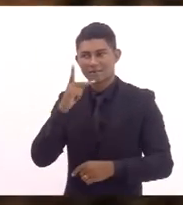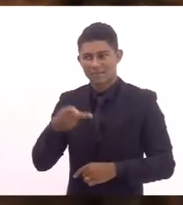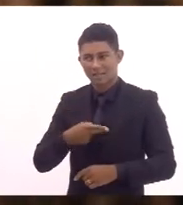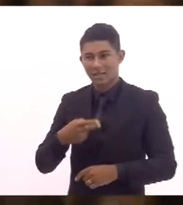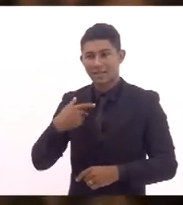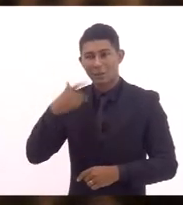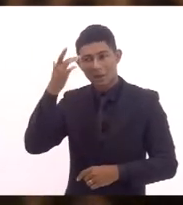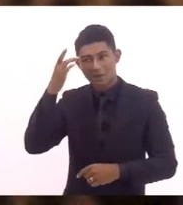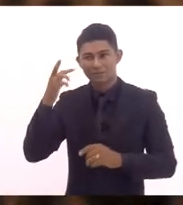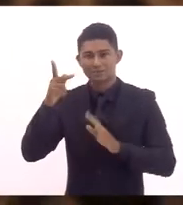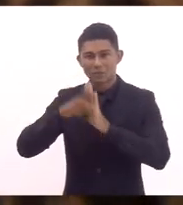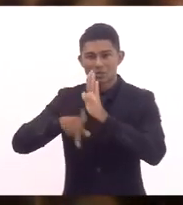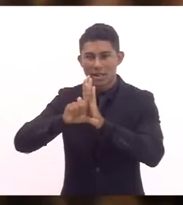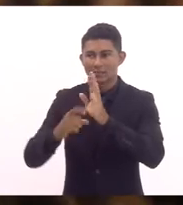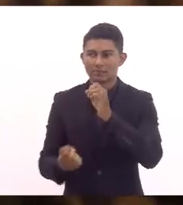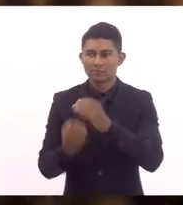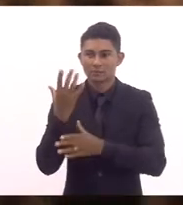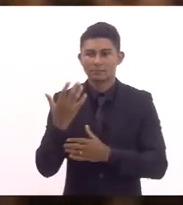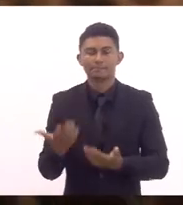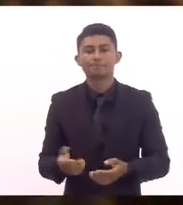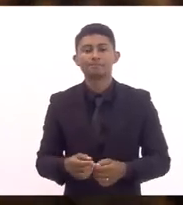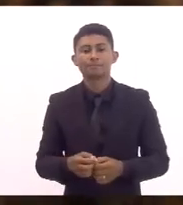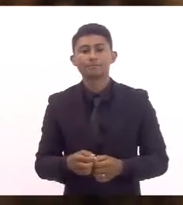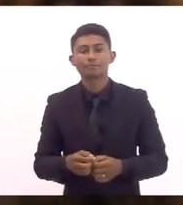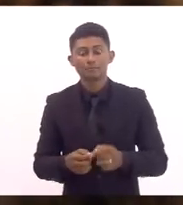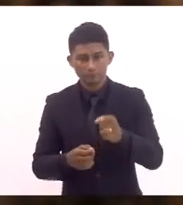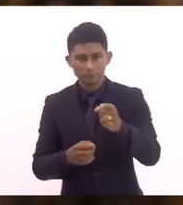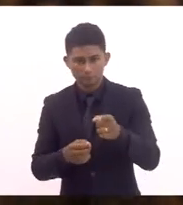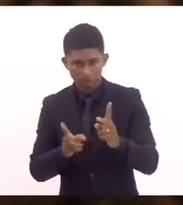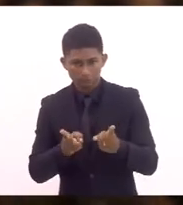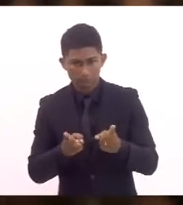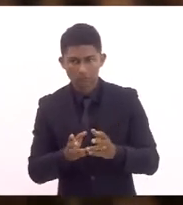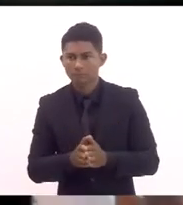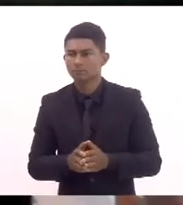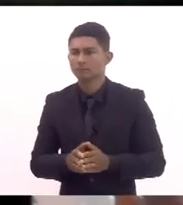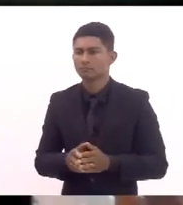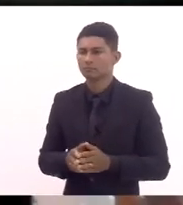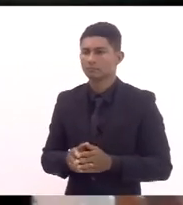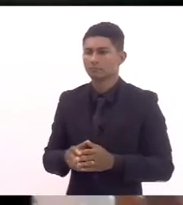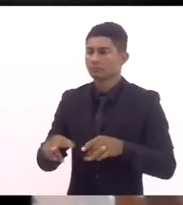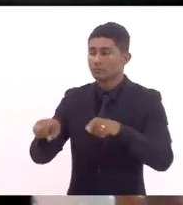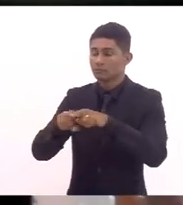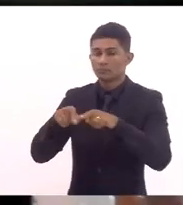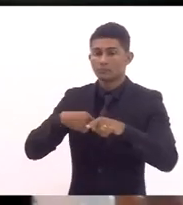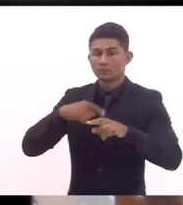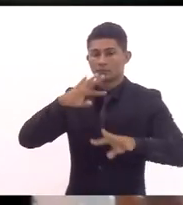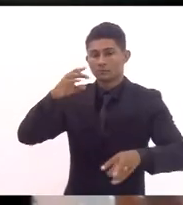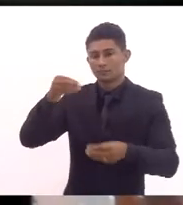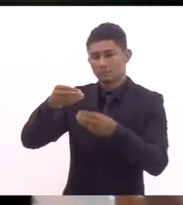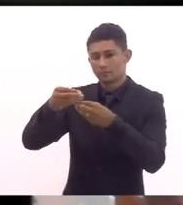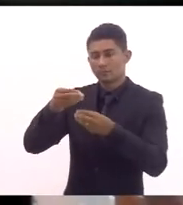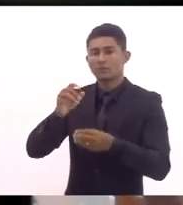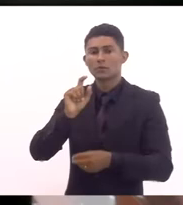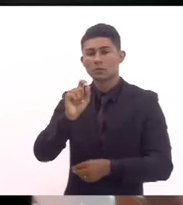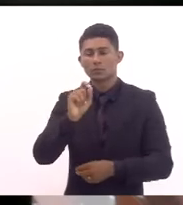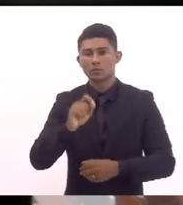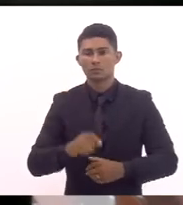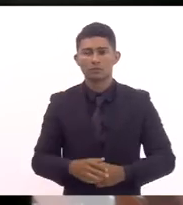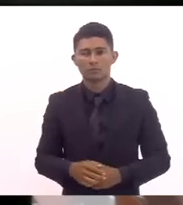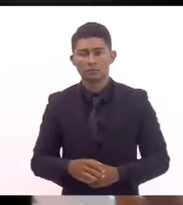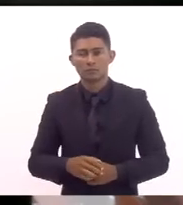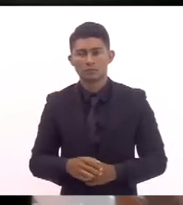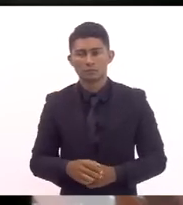projeto bom quem tá mais grossinha gostaria de complementar uma das ideias que seria